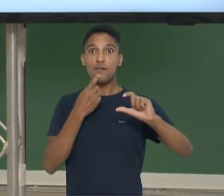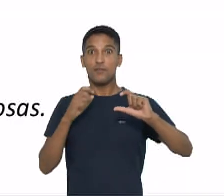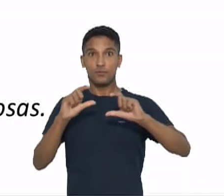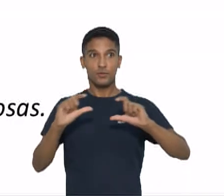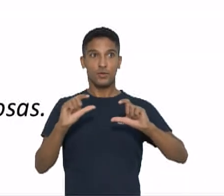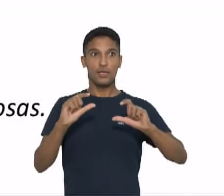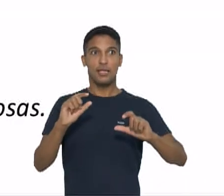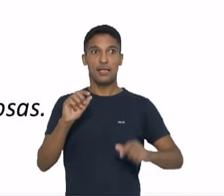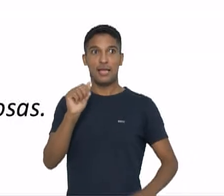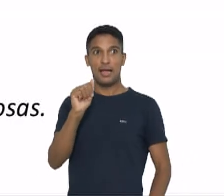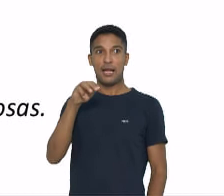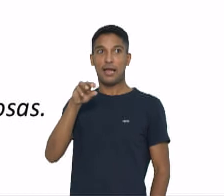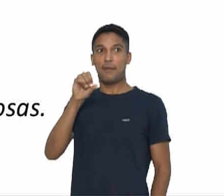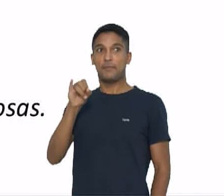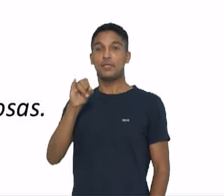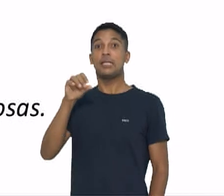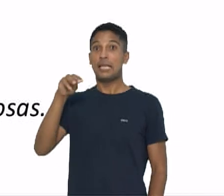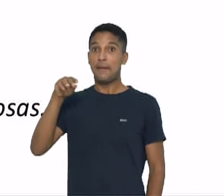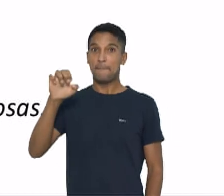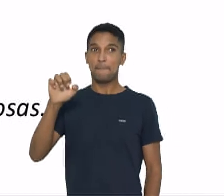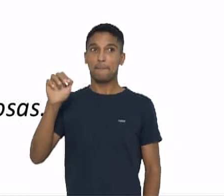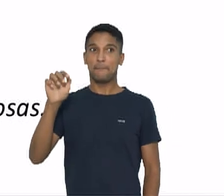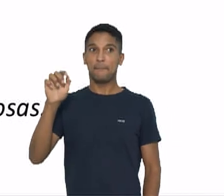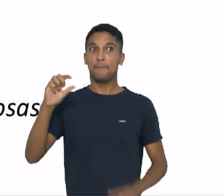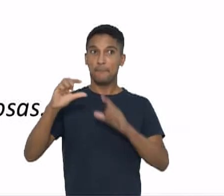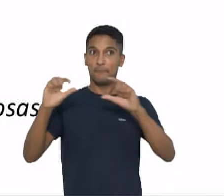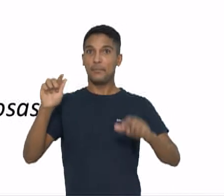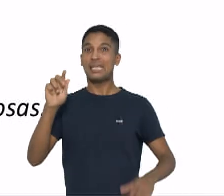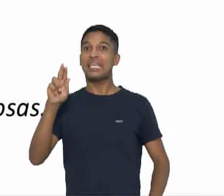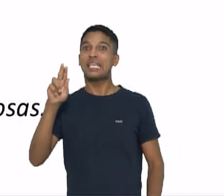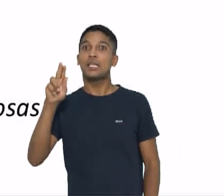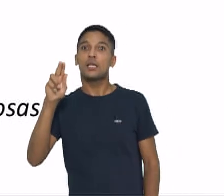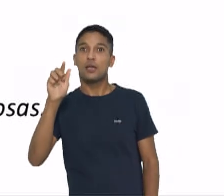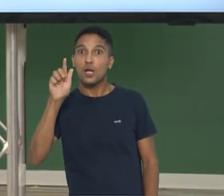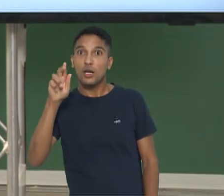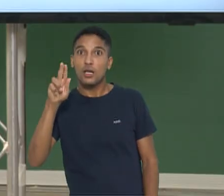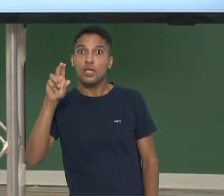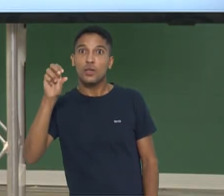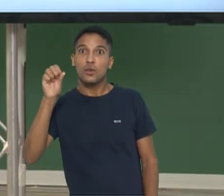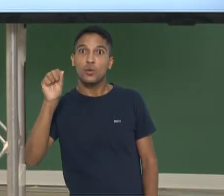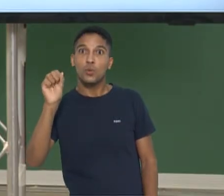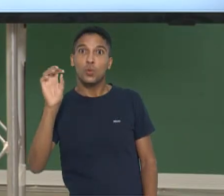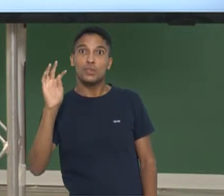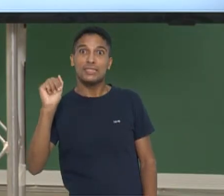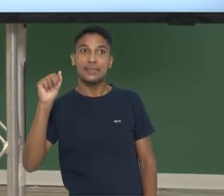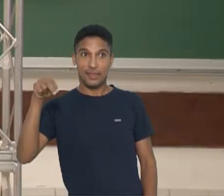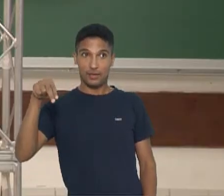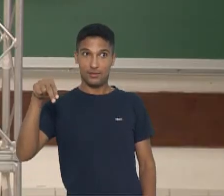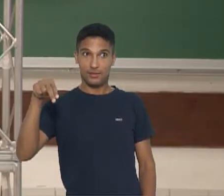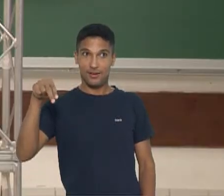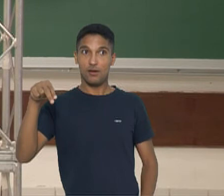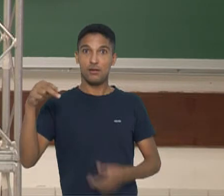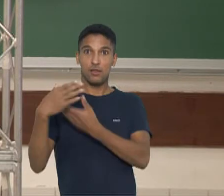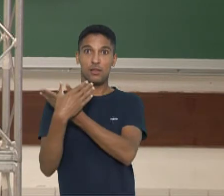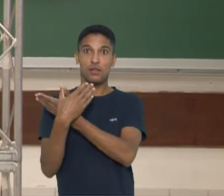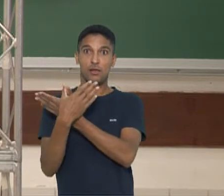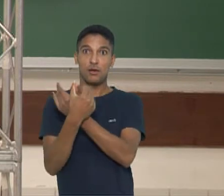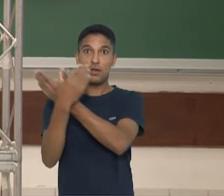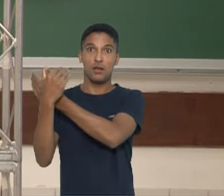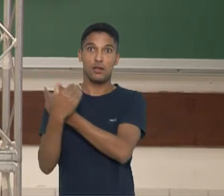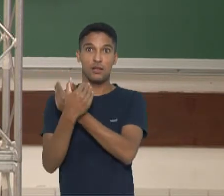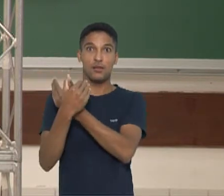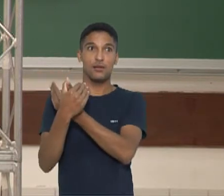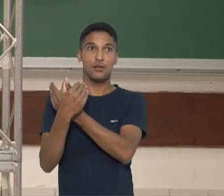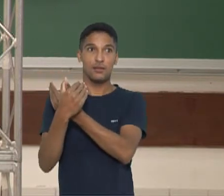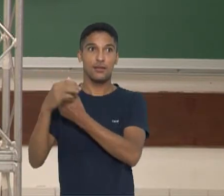mí me gustan las mariposas, eu gosto das borboletas. Se eu quero responder que eu também gosto das mariposas, eu